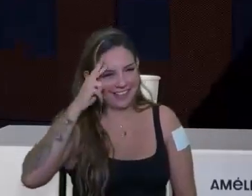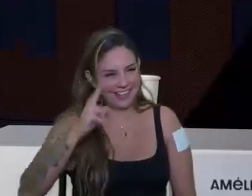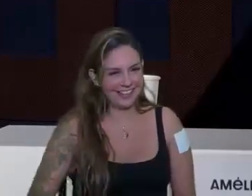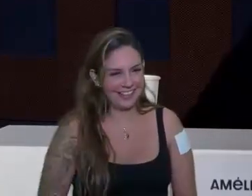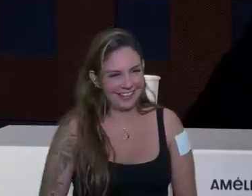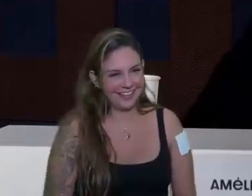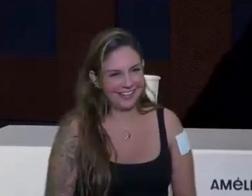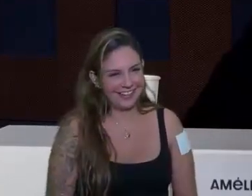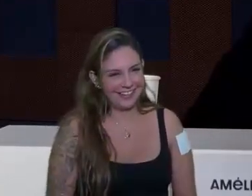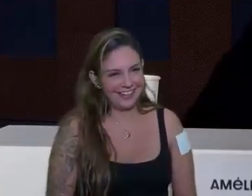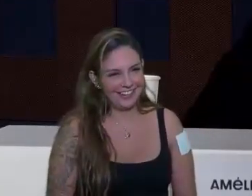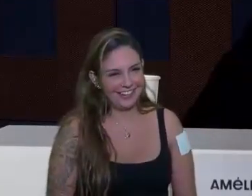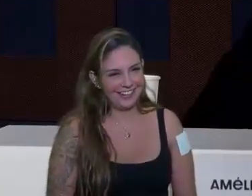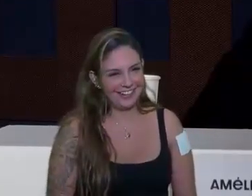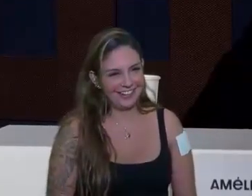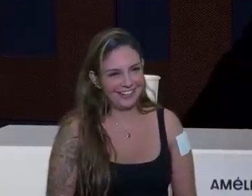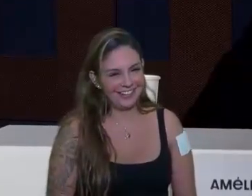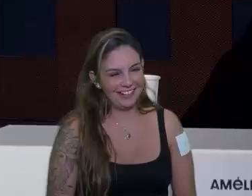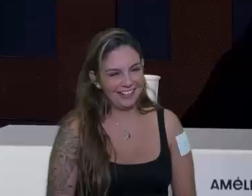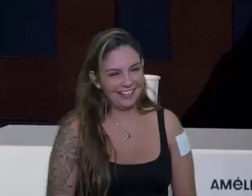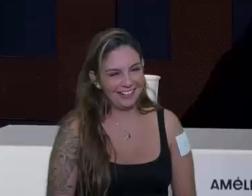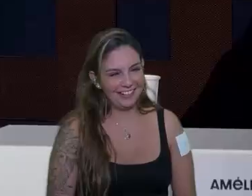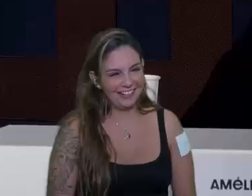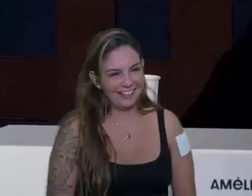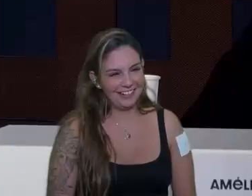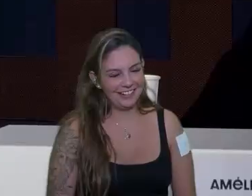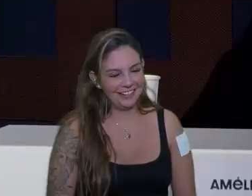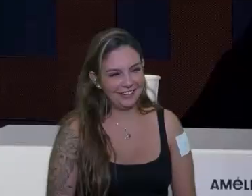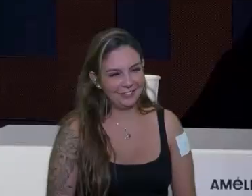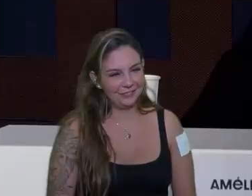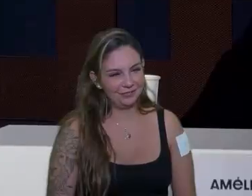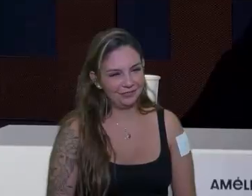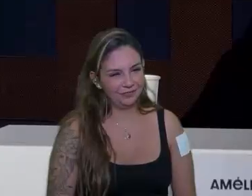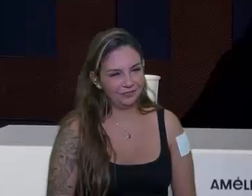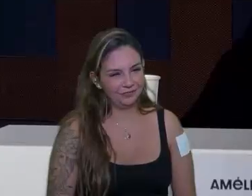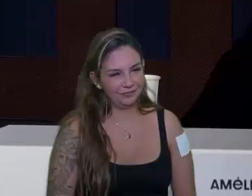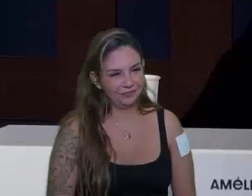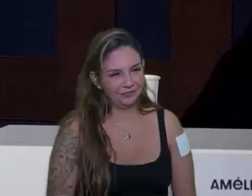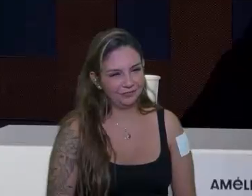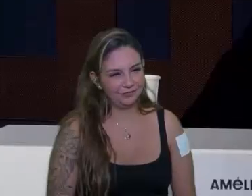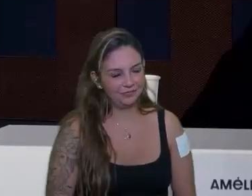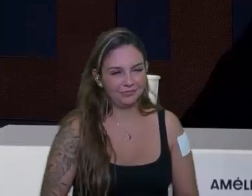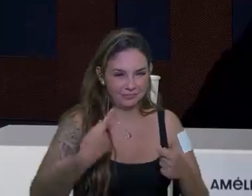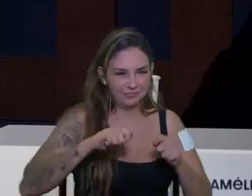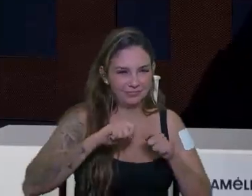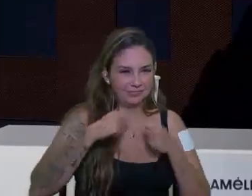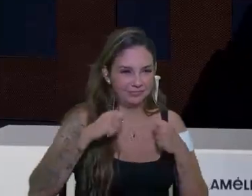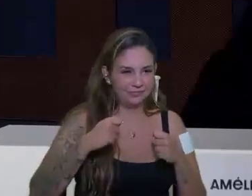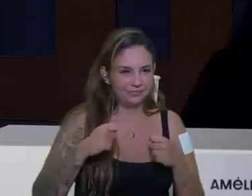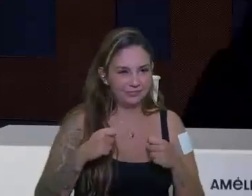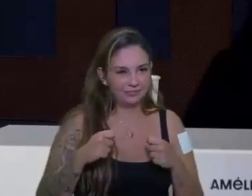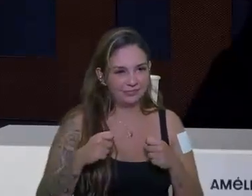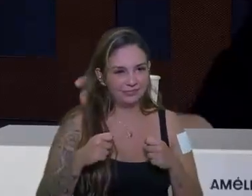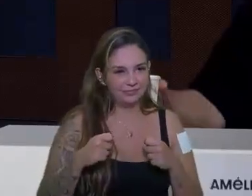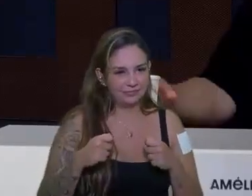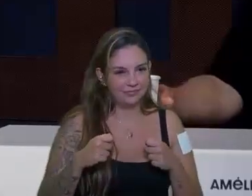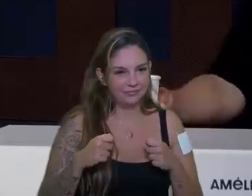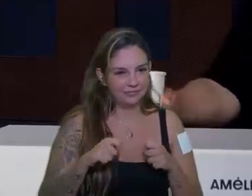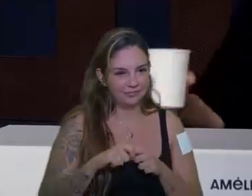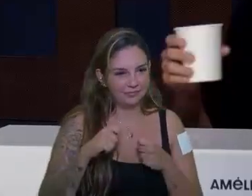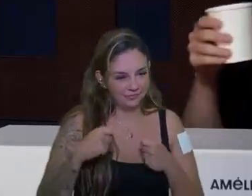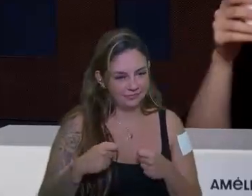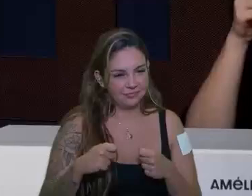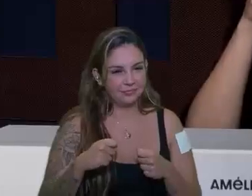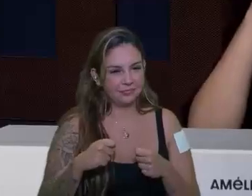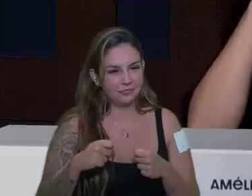lembra. Zero interesse. Mas é isso, eu fiz o que eu precisava, fui pragmática, fiz